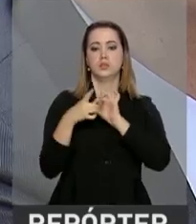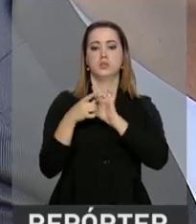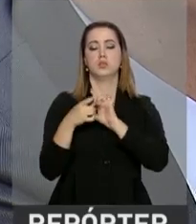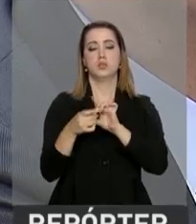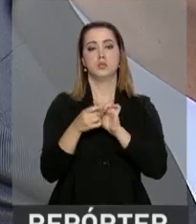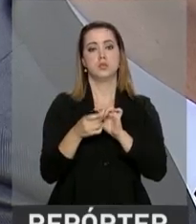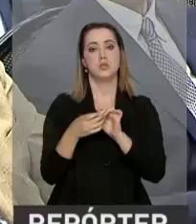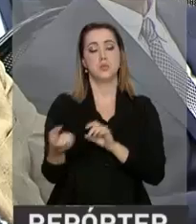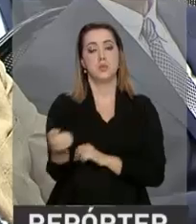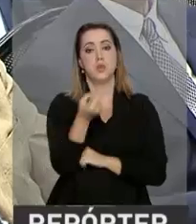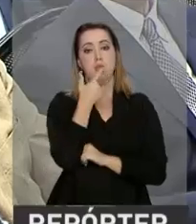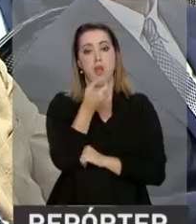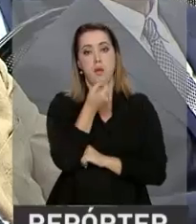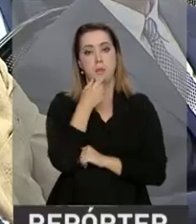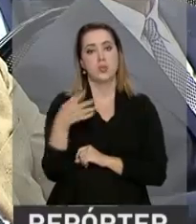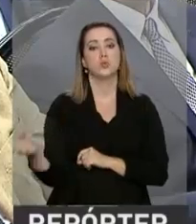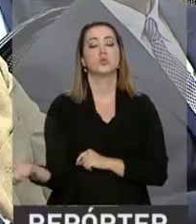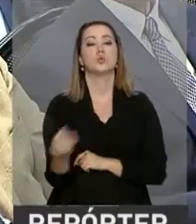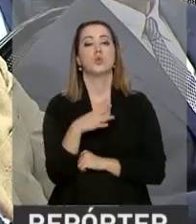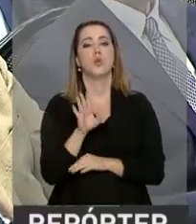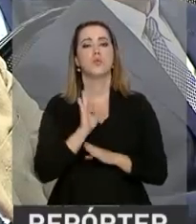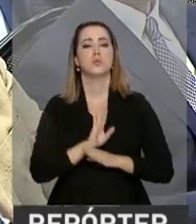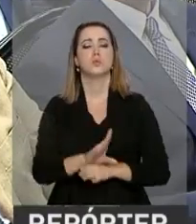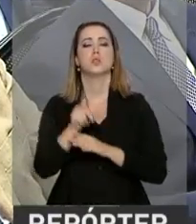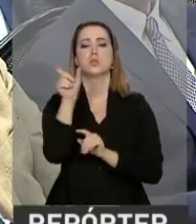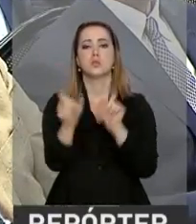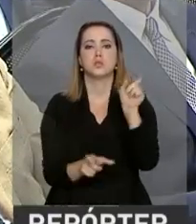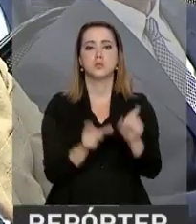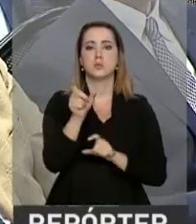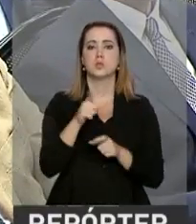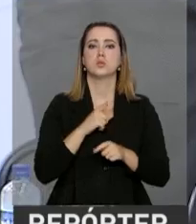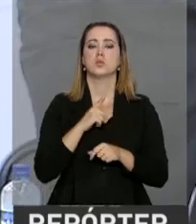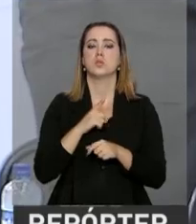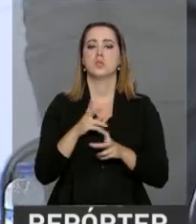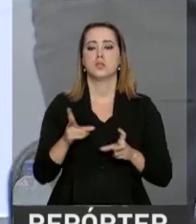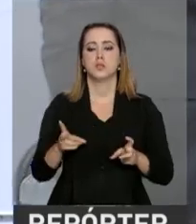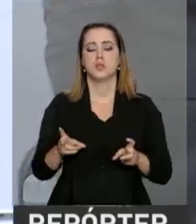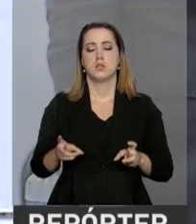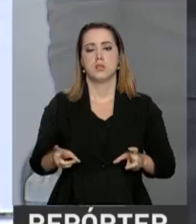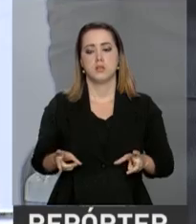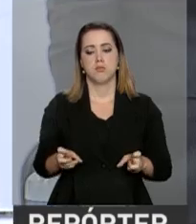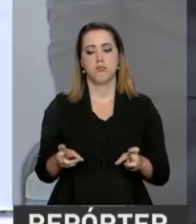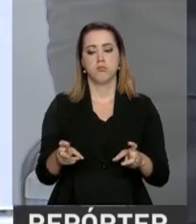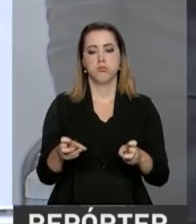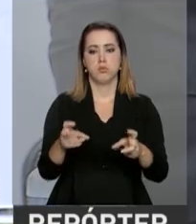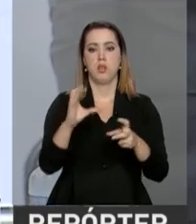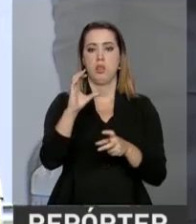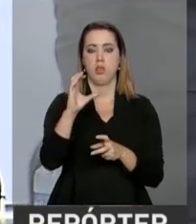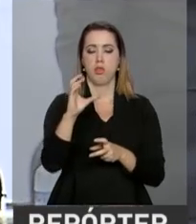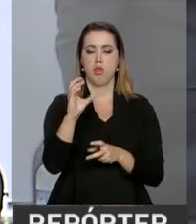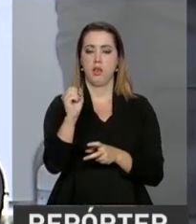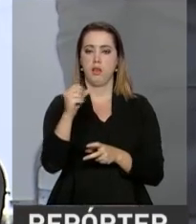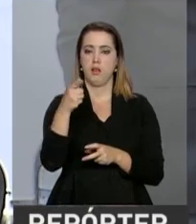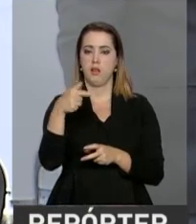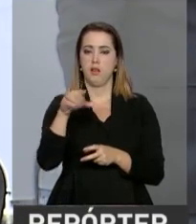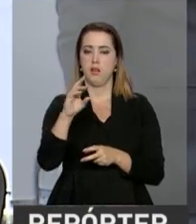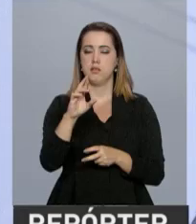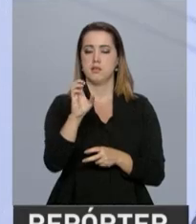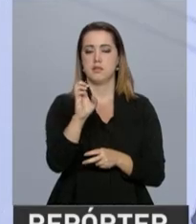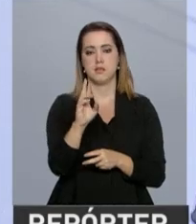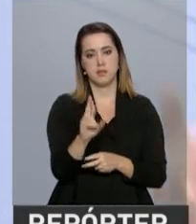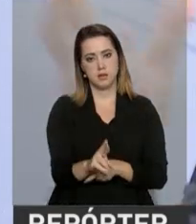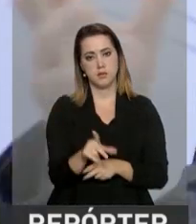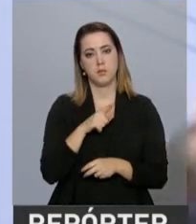medicamentos biológicos que vão auxiliar no tratamento de pacientes com câncer, artrite, doenças autoimunes, entre